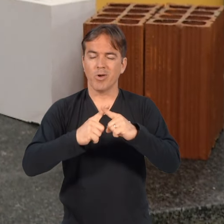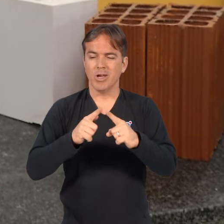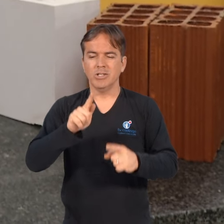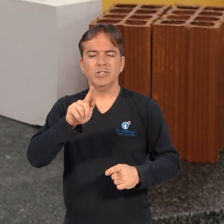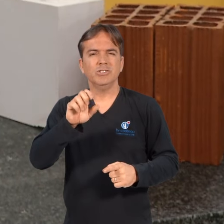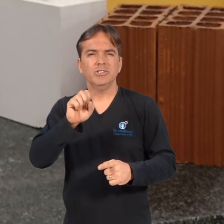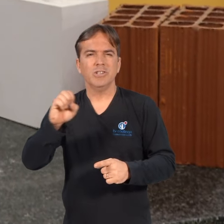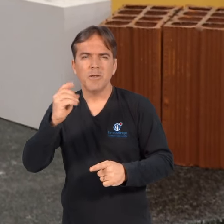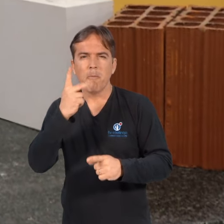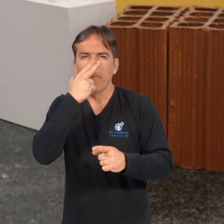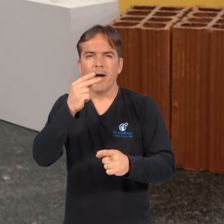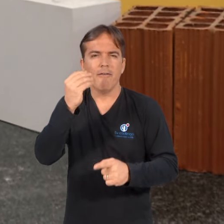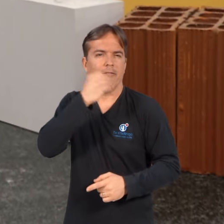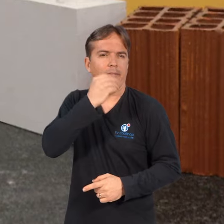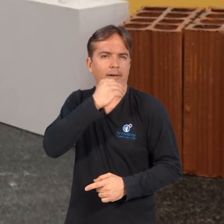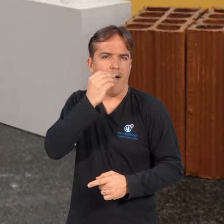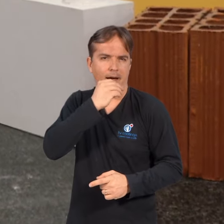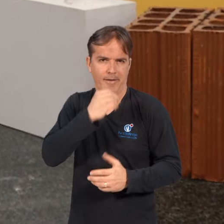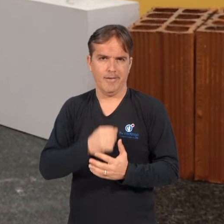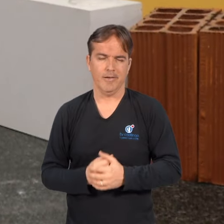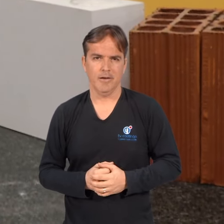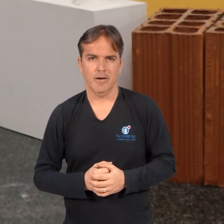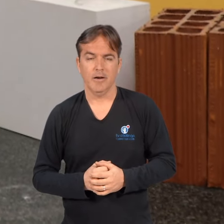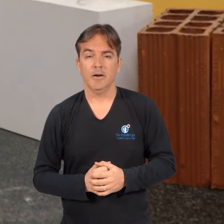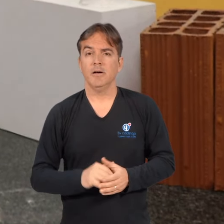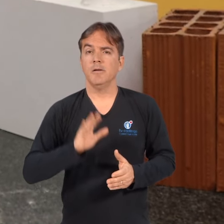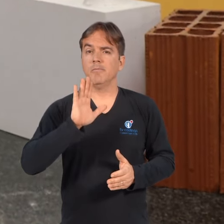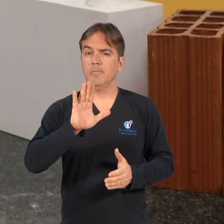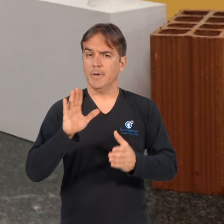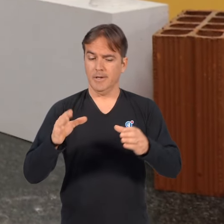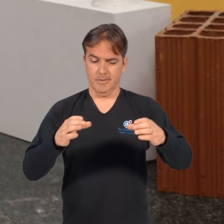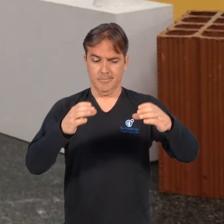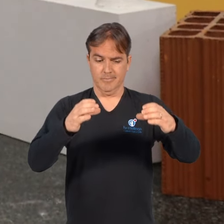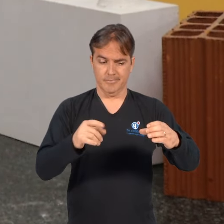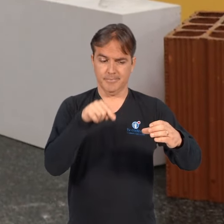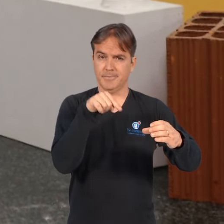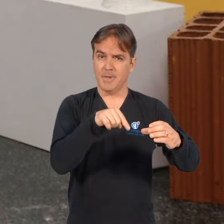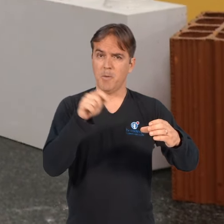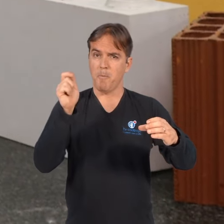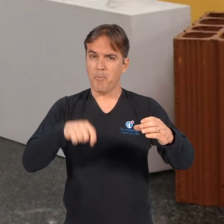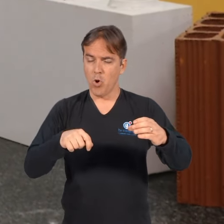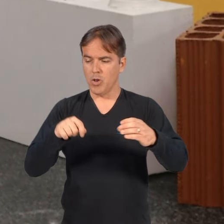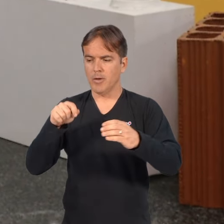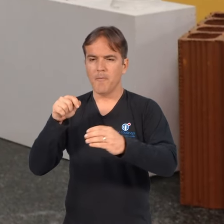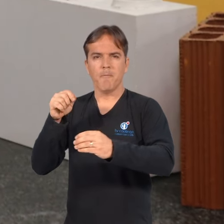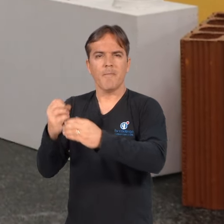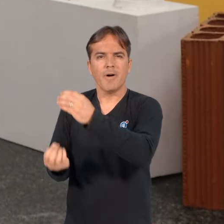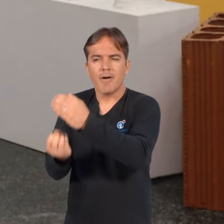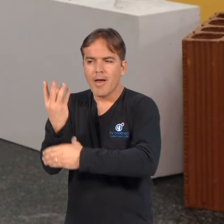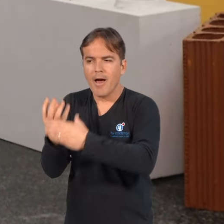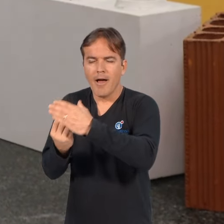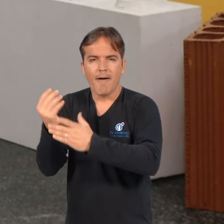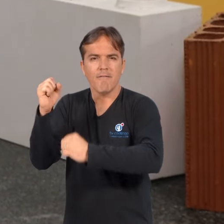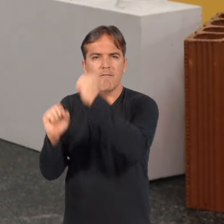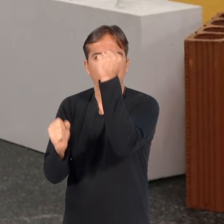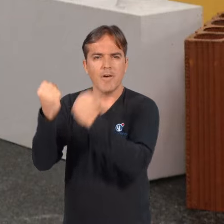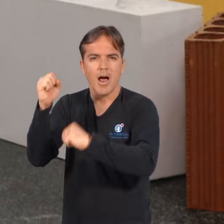gesso a um material muito frágil. E ainda assim, com a possibilidade de permitir a incorporação de resíduos durante o processo de produção desses